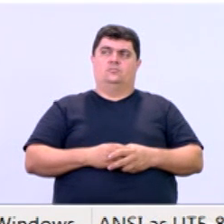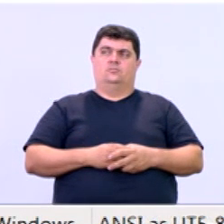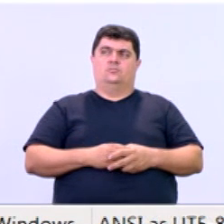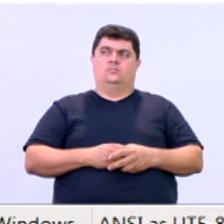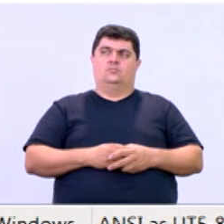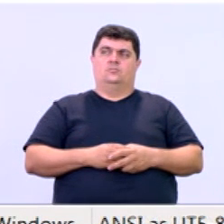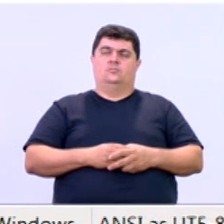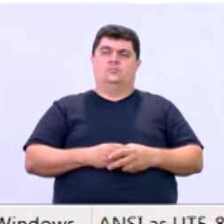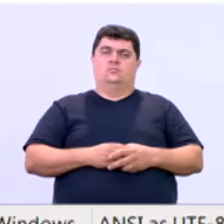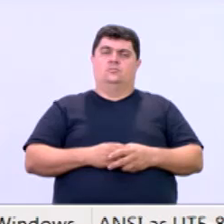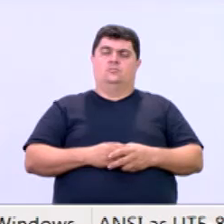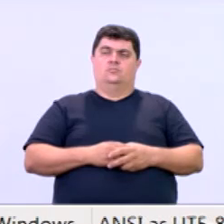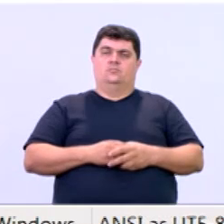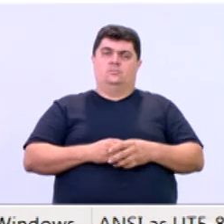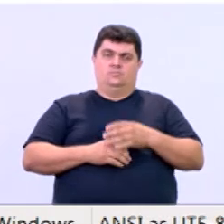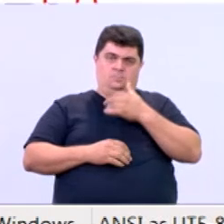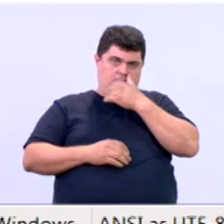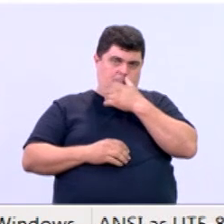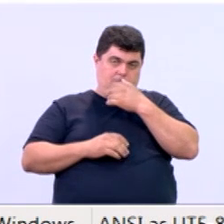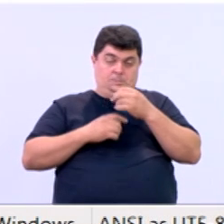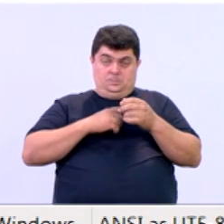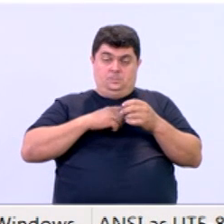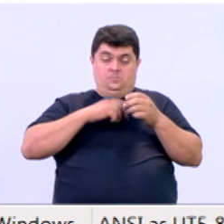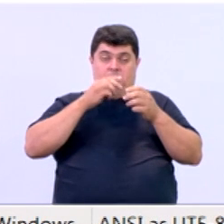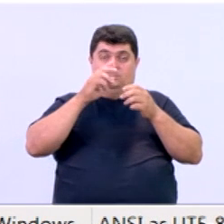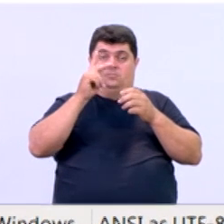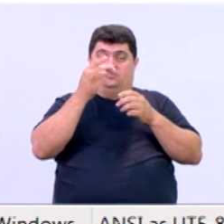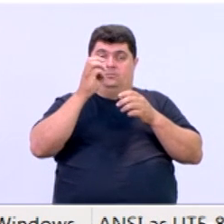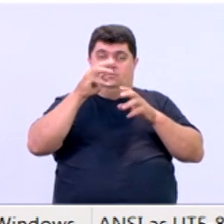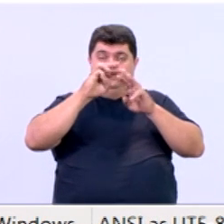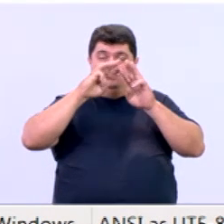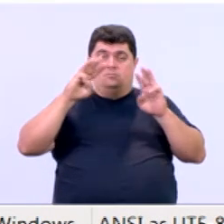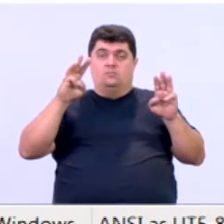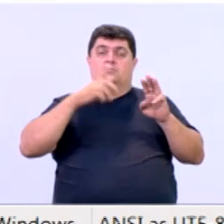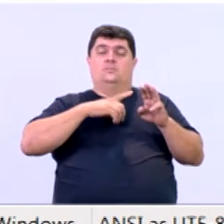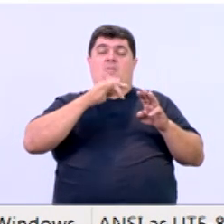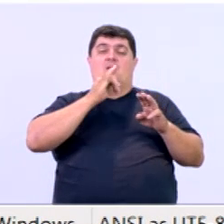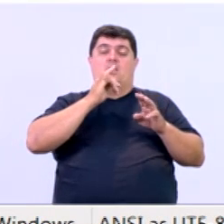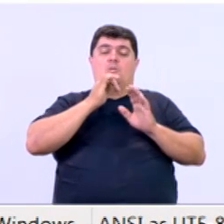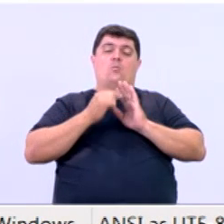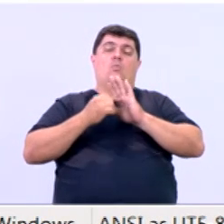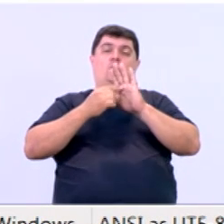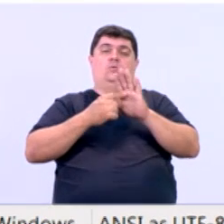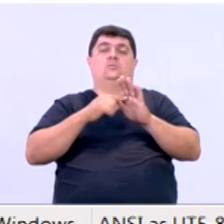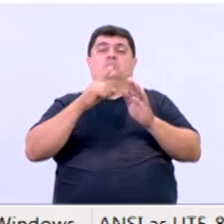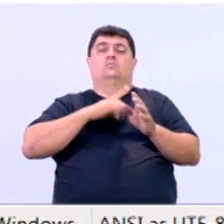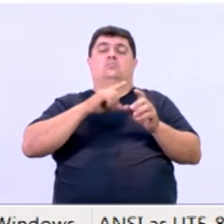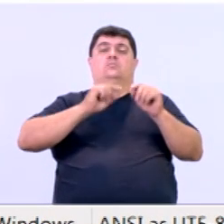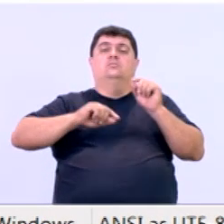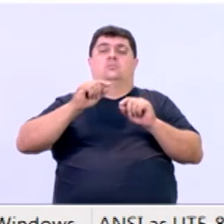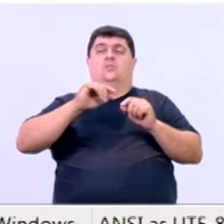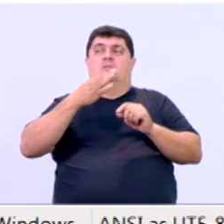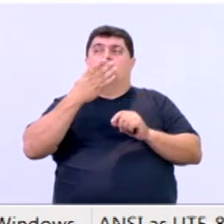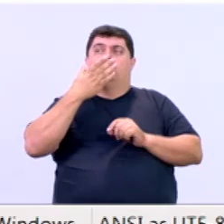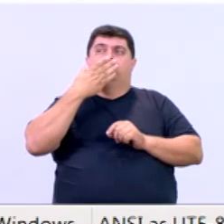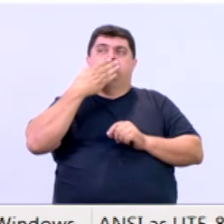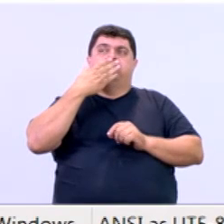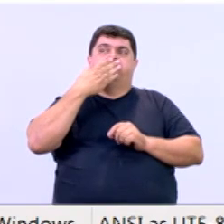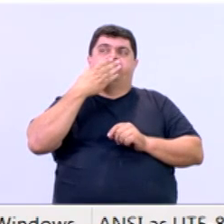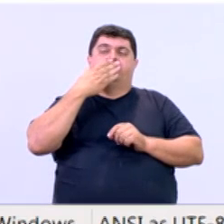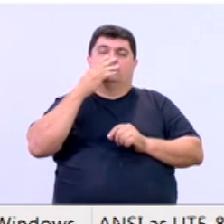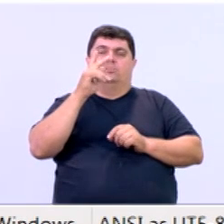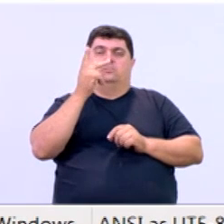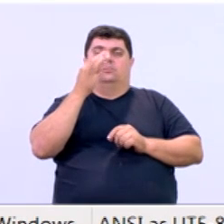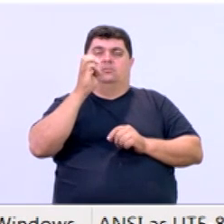Então, vamos aqui. Aqui está a nossa página HTML de exemplo. O que nós temos? O tipo do documento